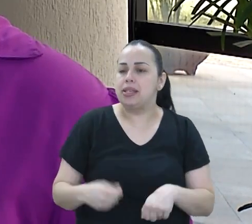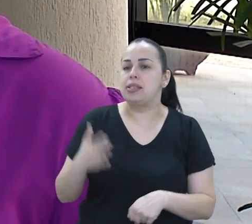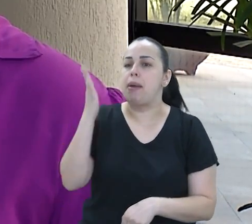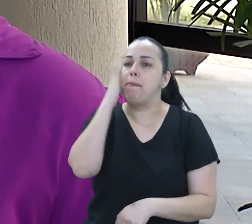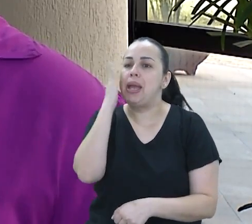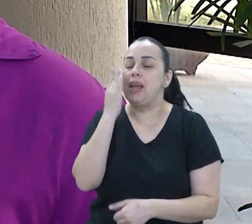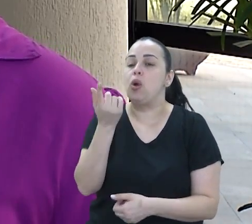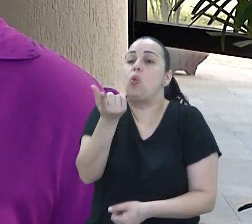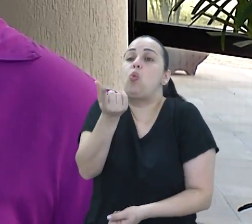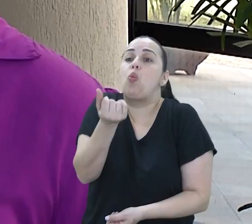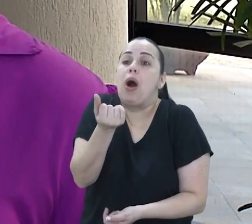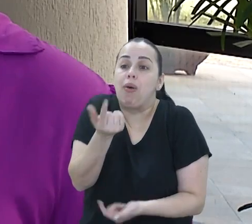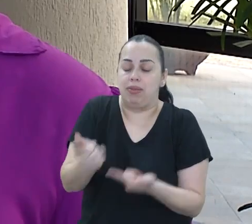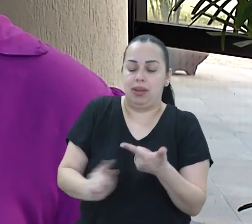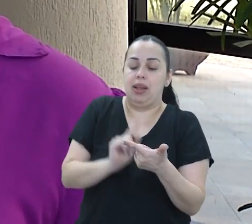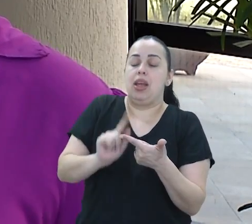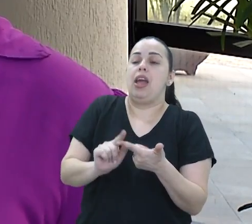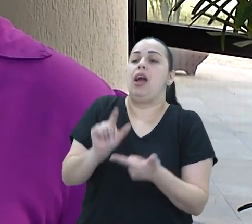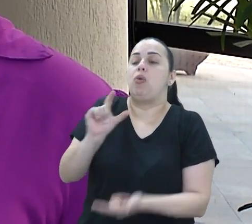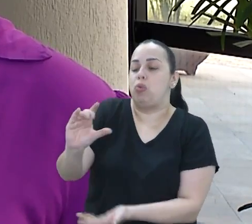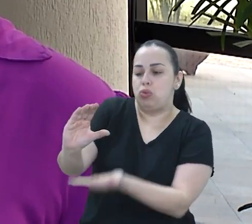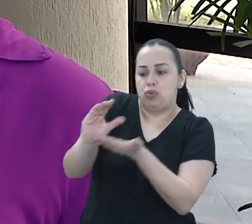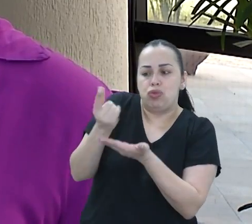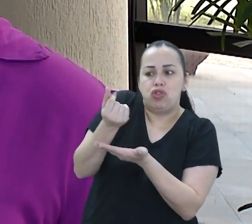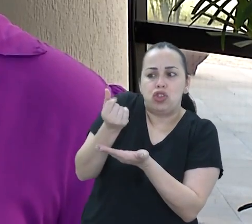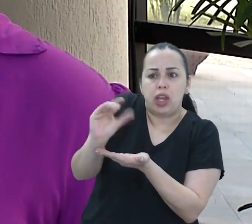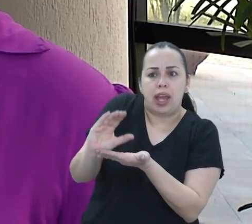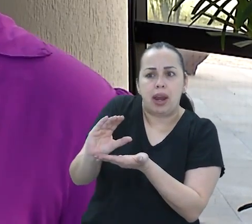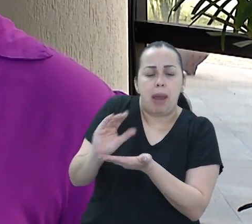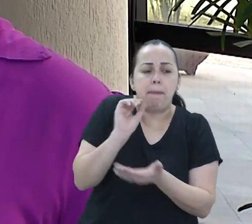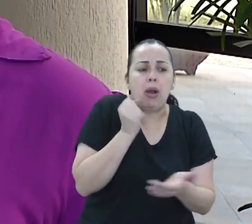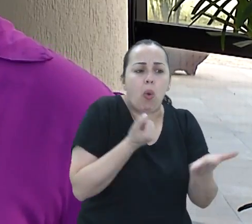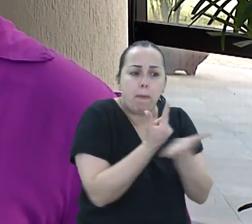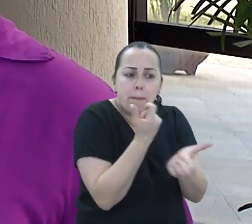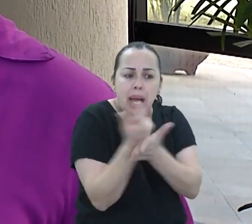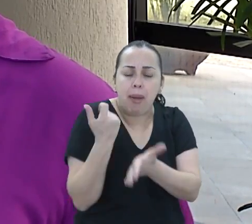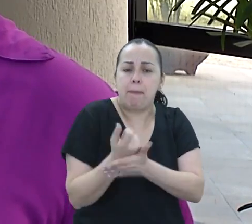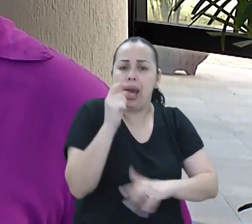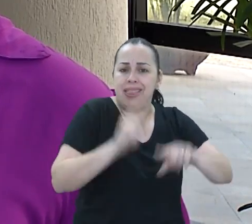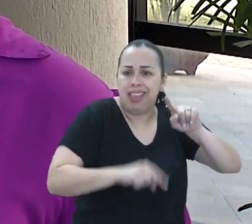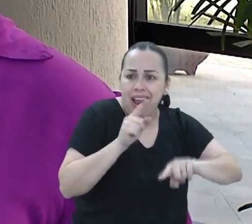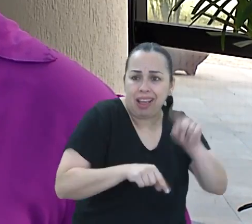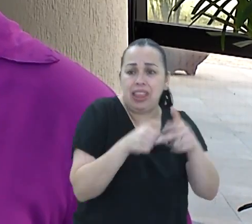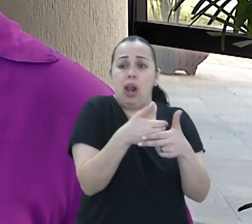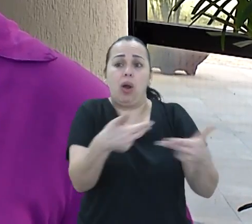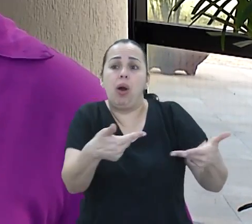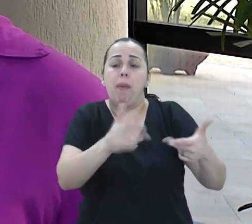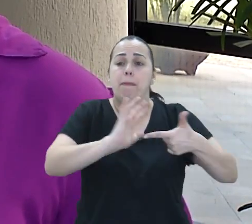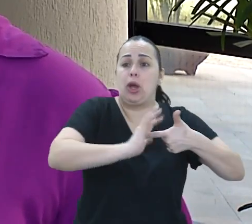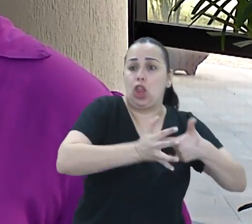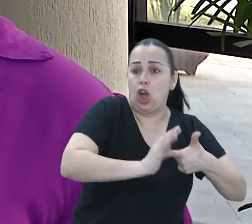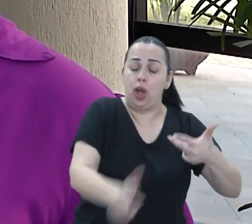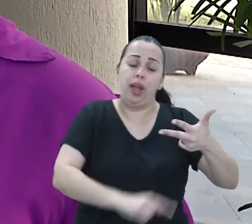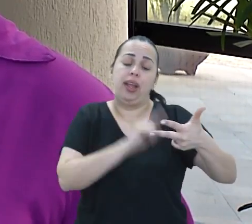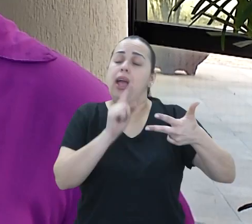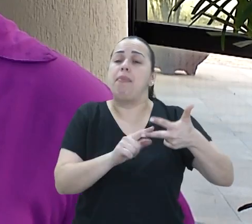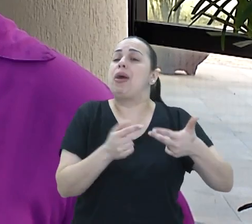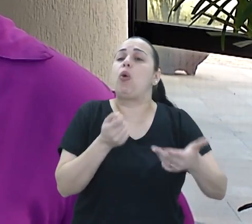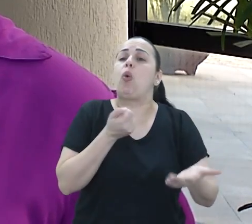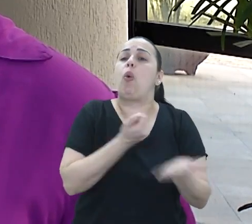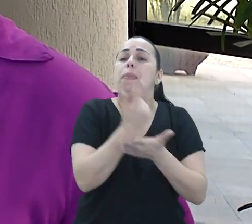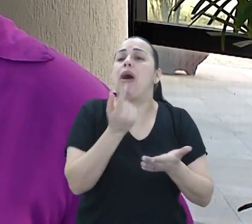buscar, ela tem que ter a clareza de quanto ela precisa, o que ela vai fazer com esse dinheiro. É para comprar equipamento, é para